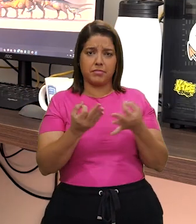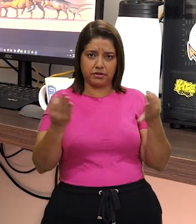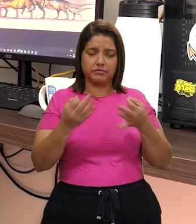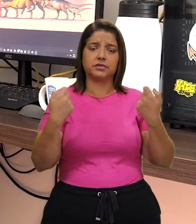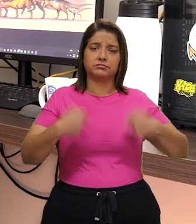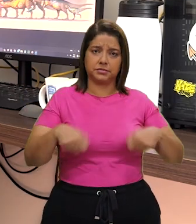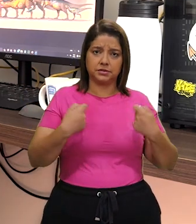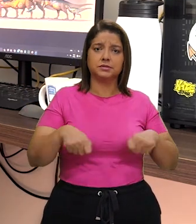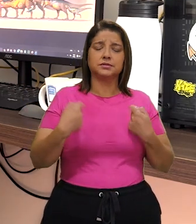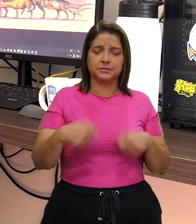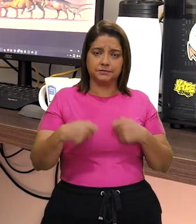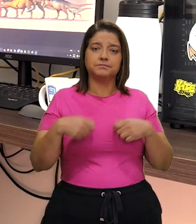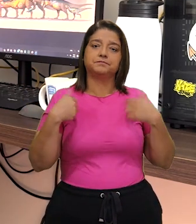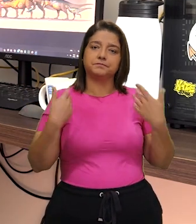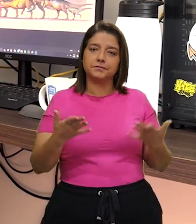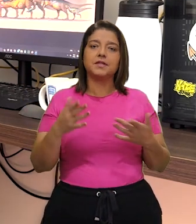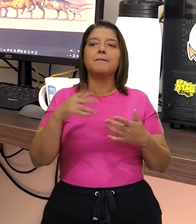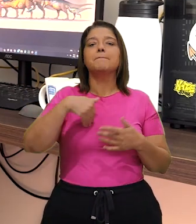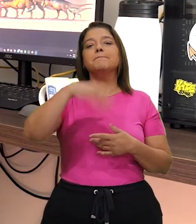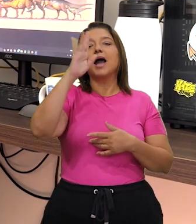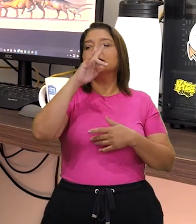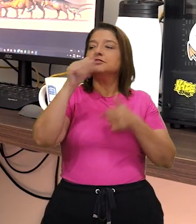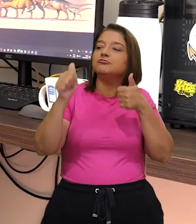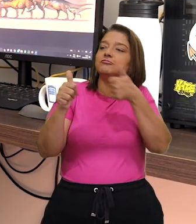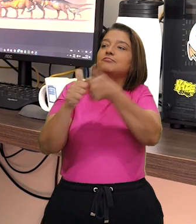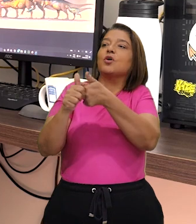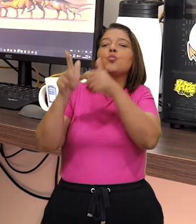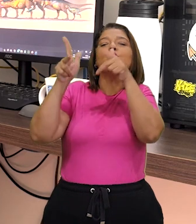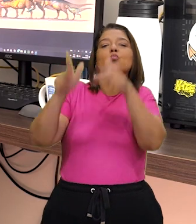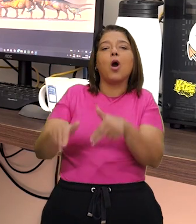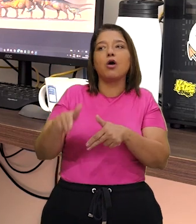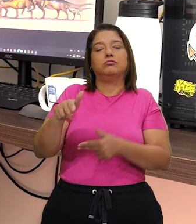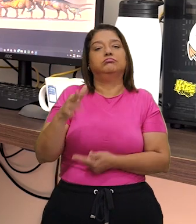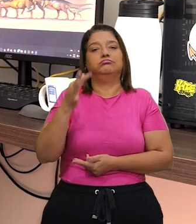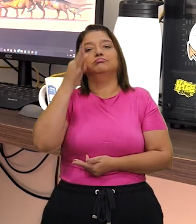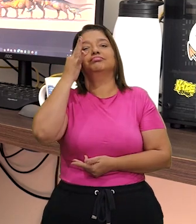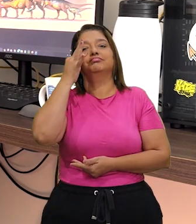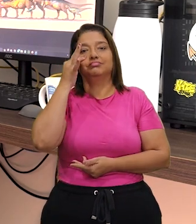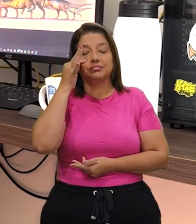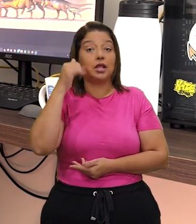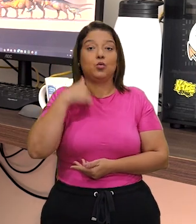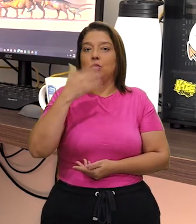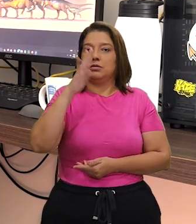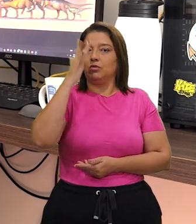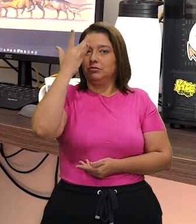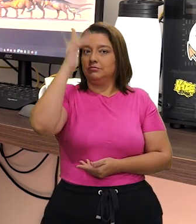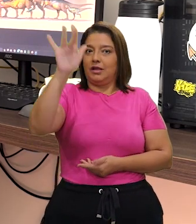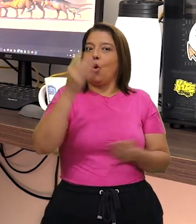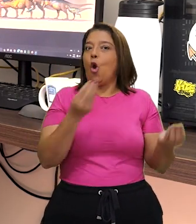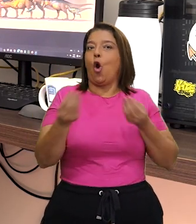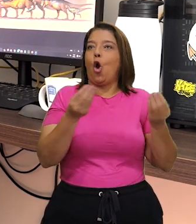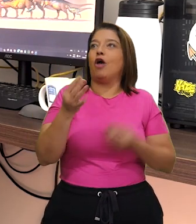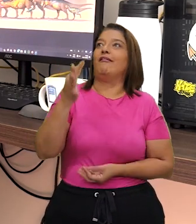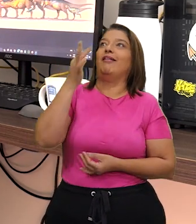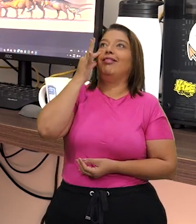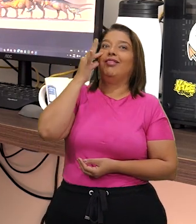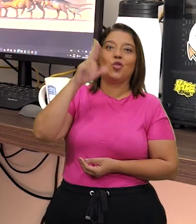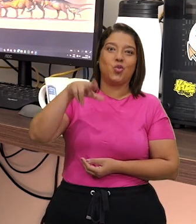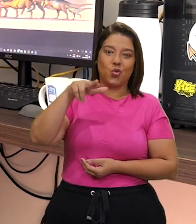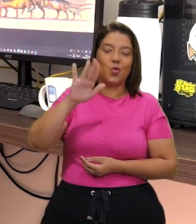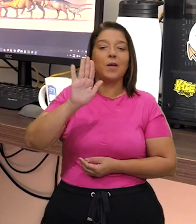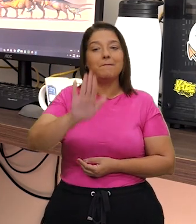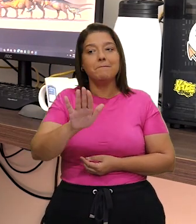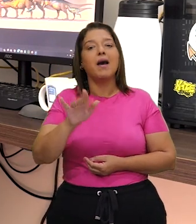mais próxima do que ele poderia ser a gente não sabe exatamente como o animal pré-histórico seria mas tem algumas formas da gente chegar